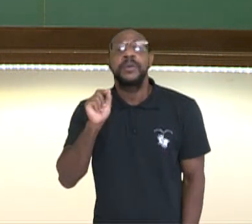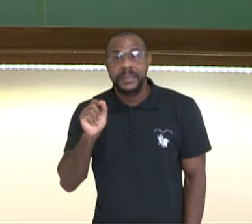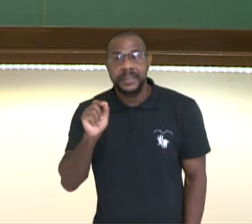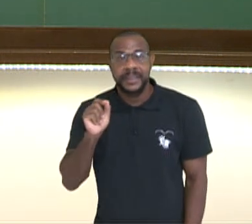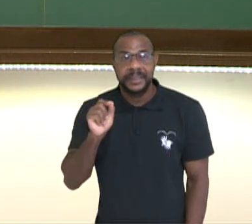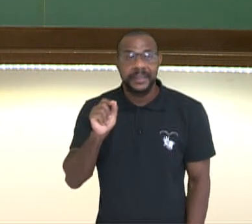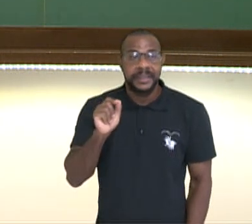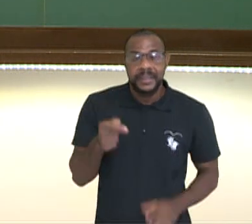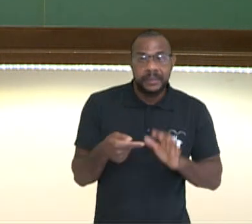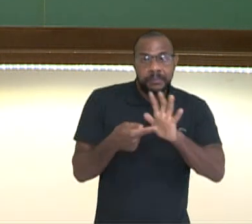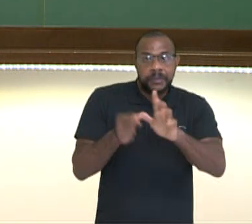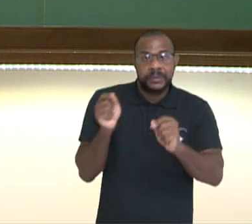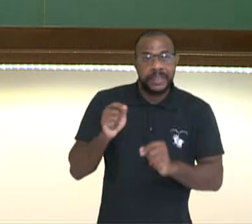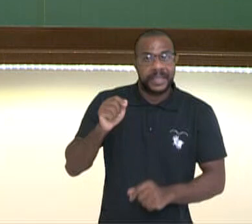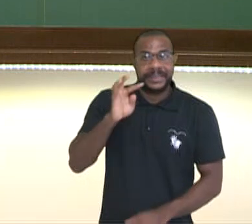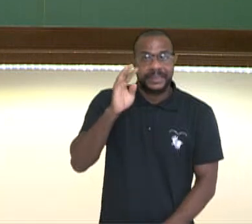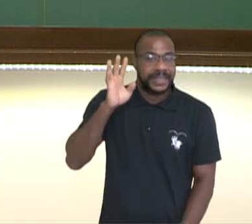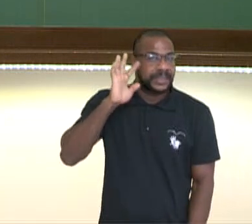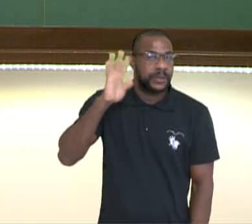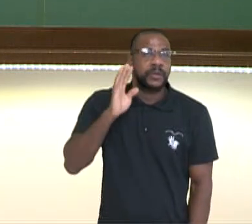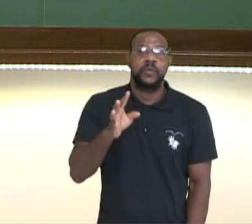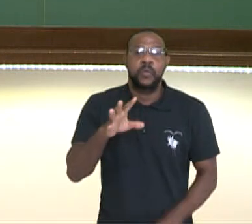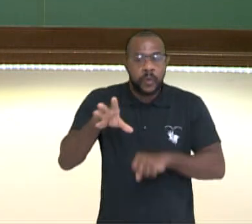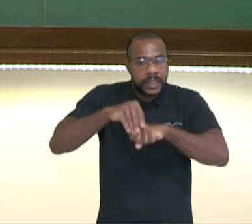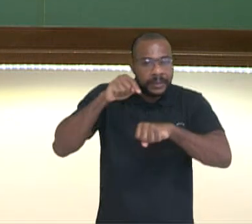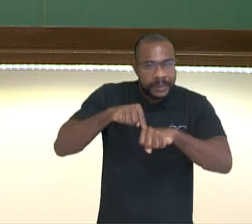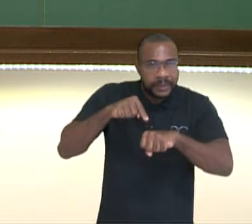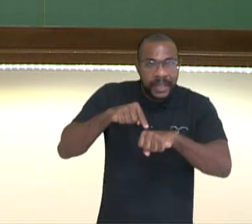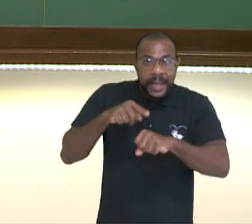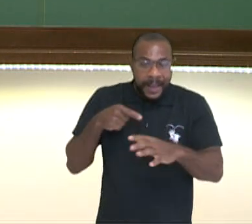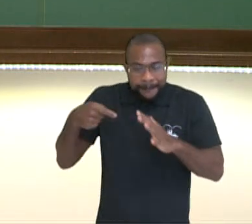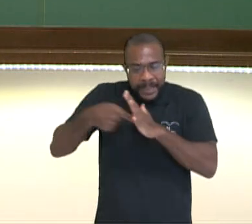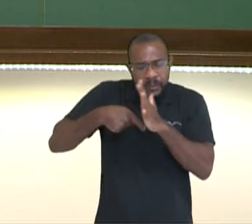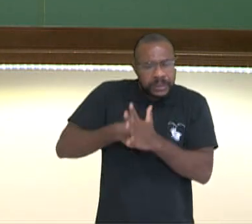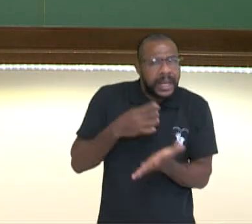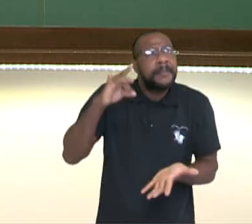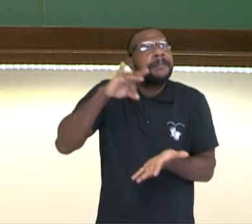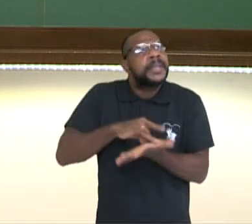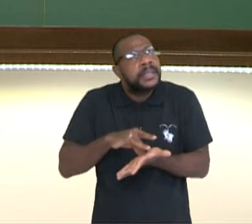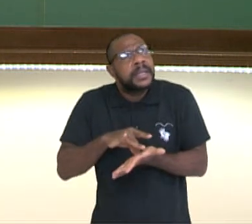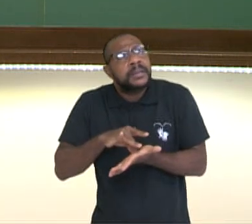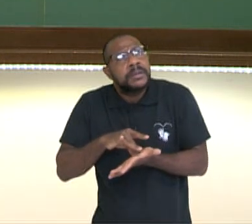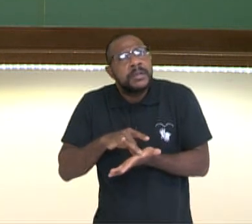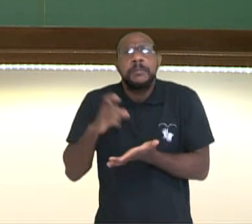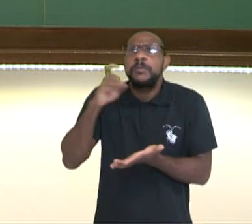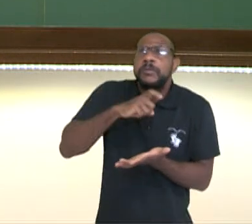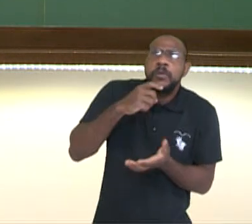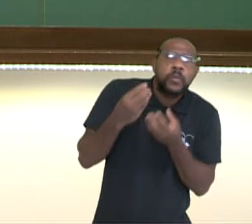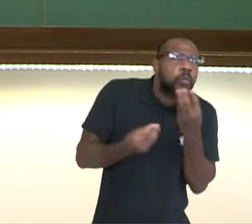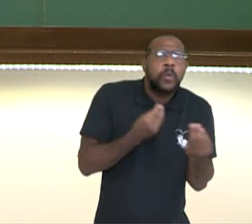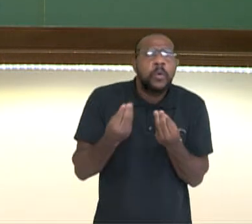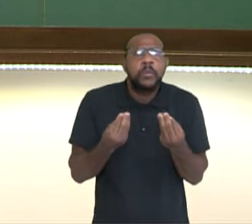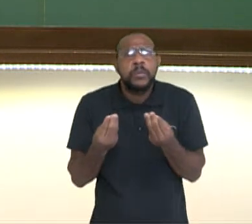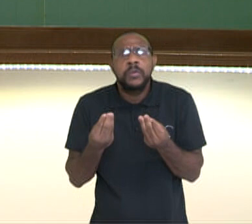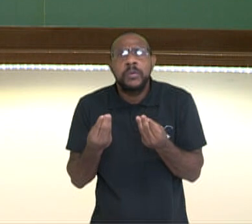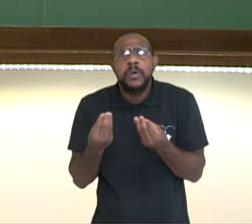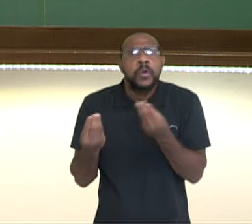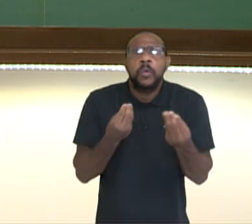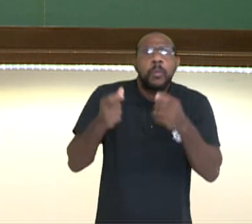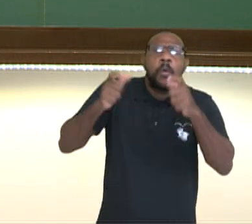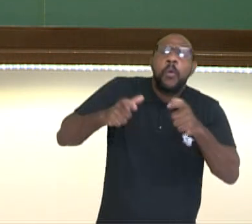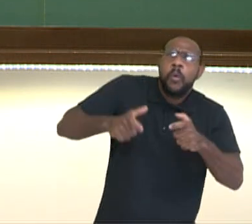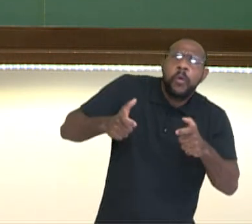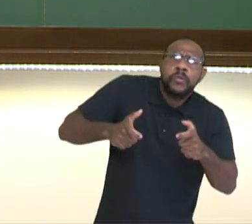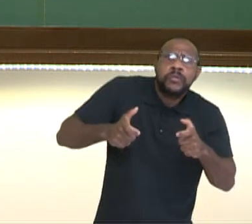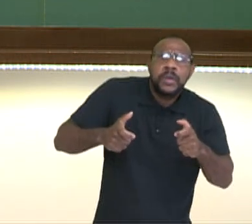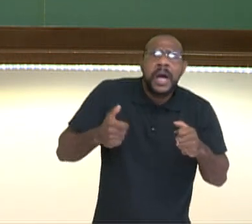aqui na teoria do conhecimento é questionar, é perguntar-se sobre a realidade, é averiguar, por exemplo, quando, como, onde